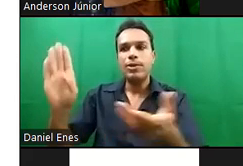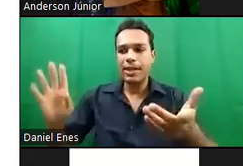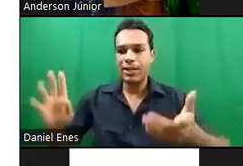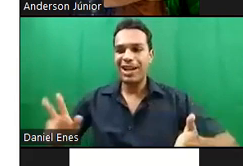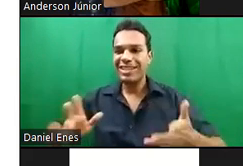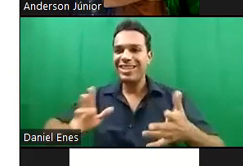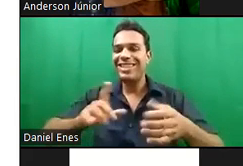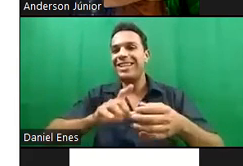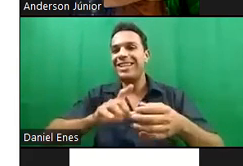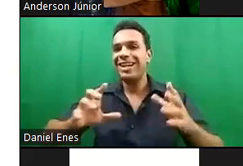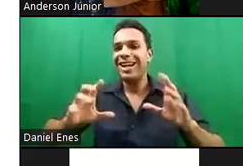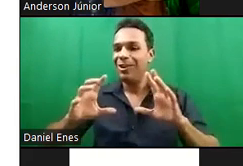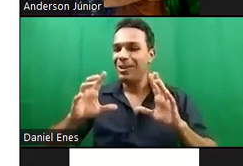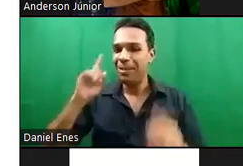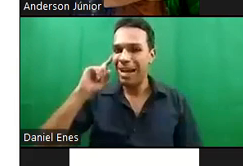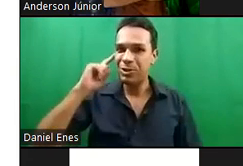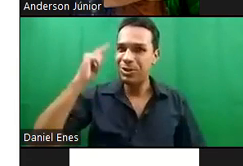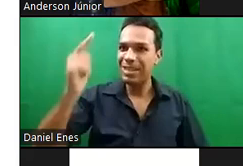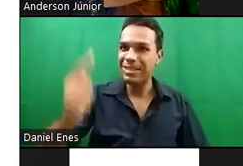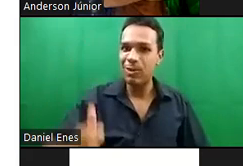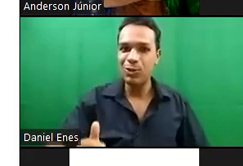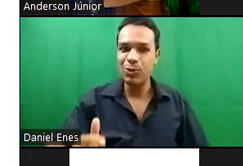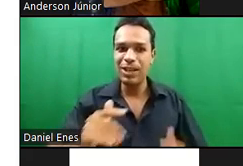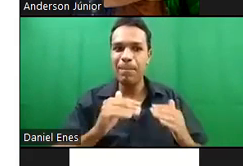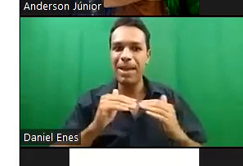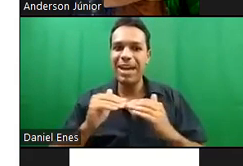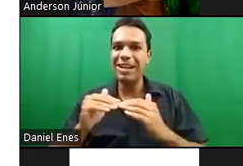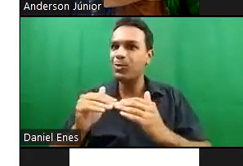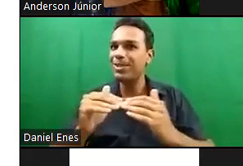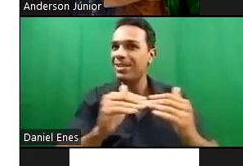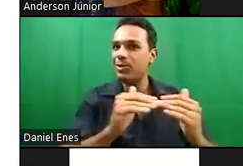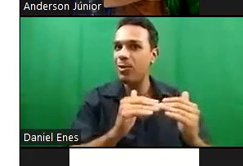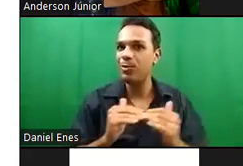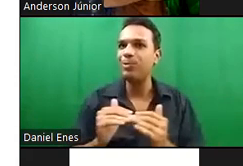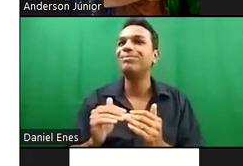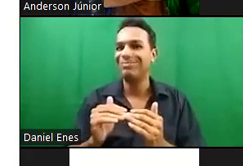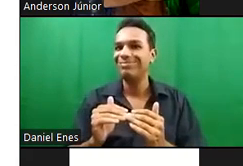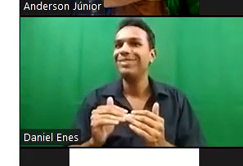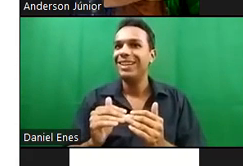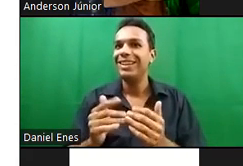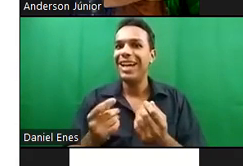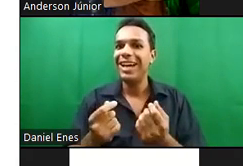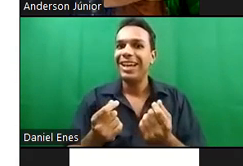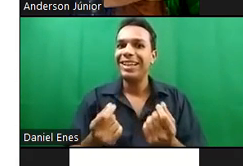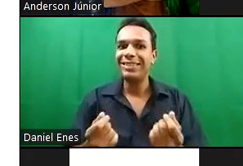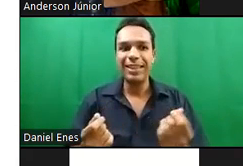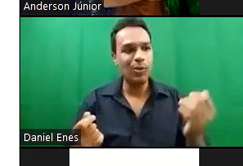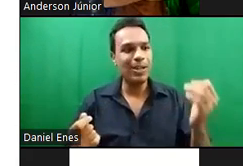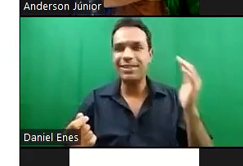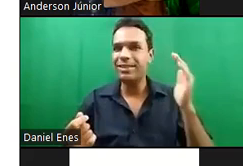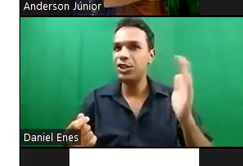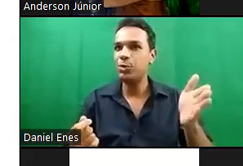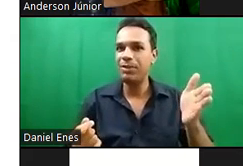Ou seja, a gente tem gramática universal. De novo, ela pega as coisas em comum, né?